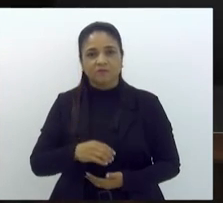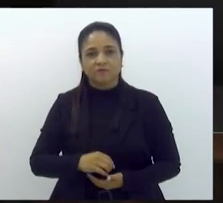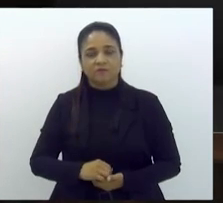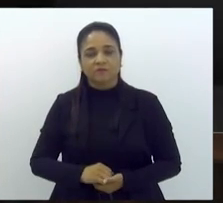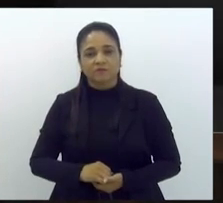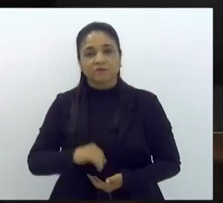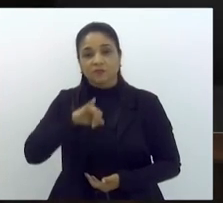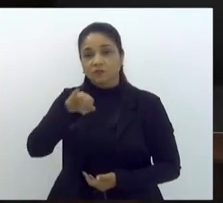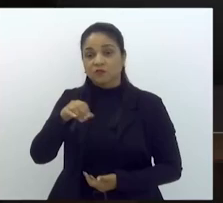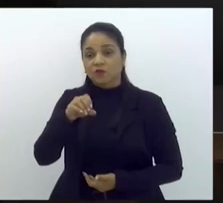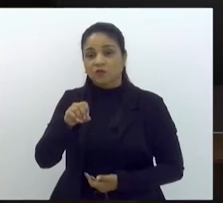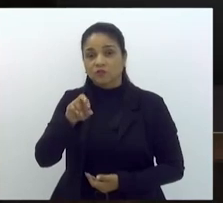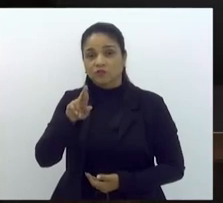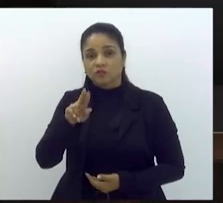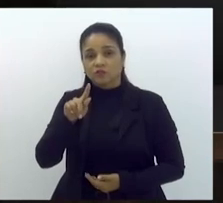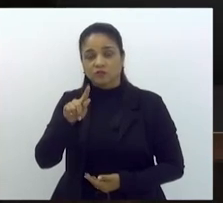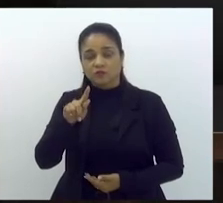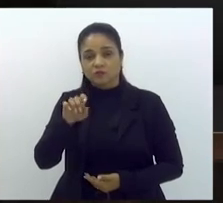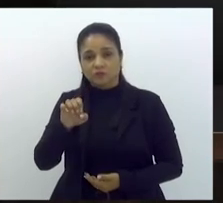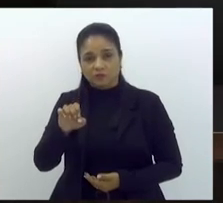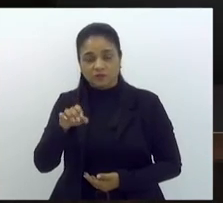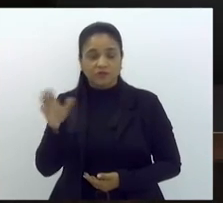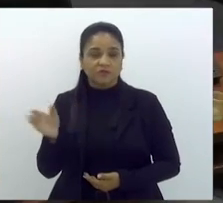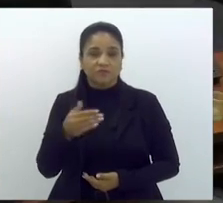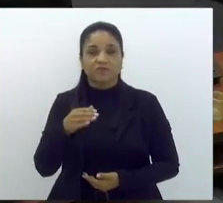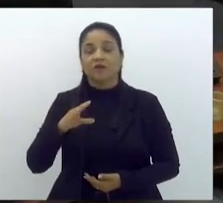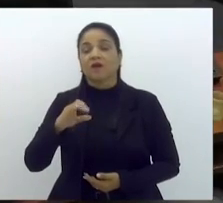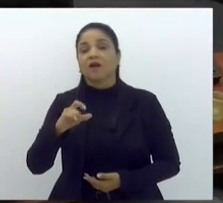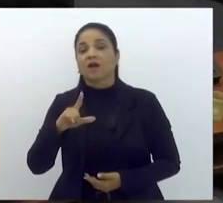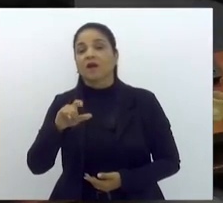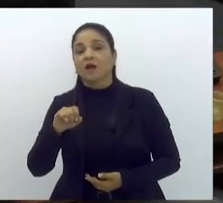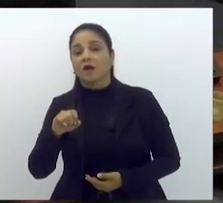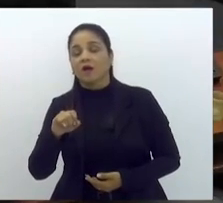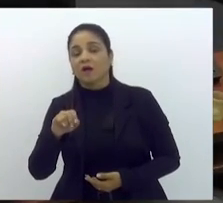Jorge Felipe Luiz Cláudio Ribeiro por favor